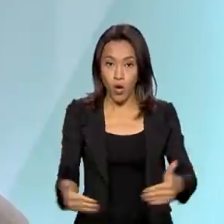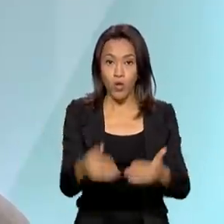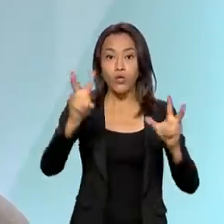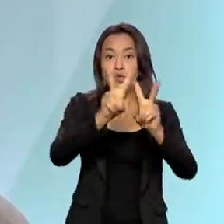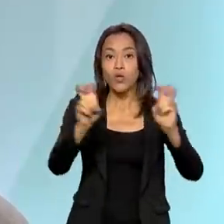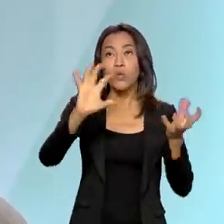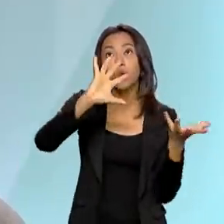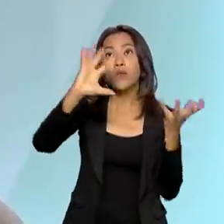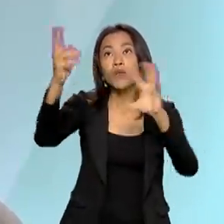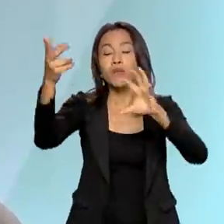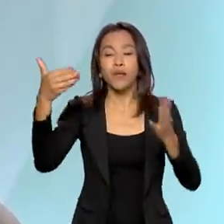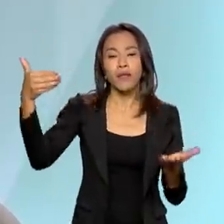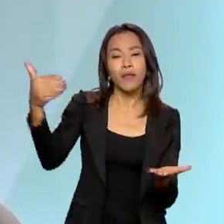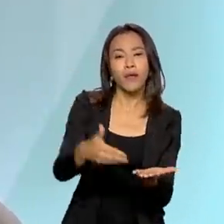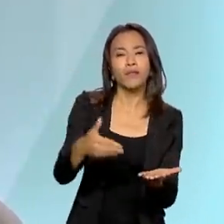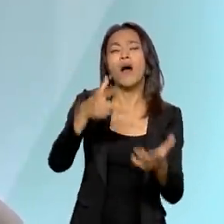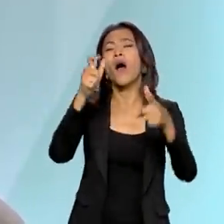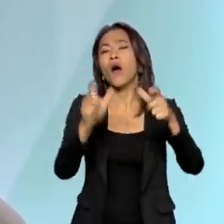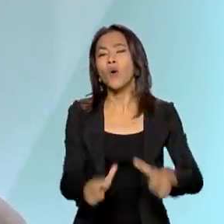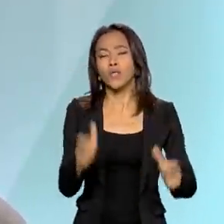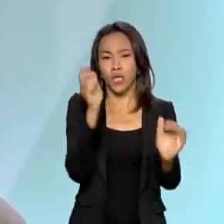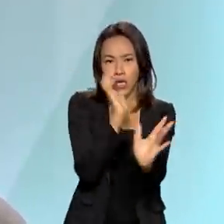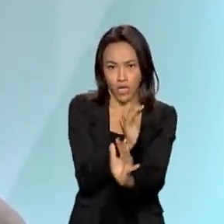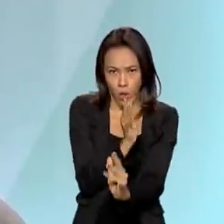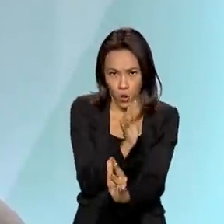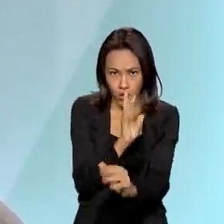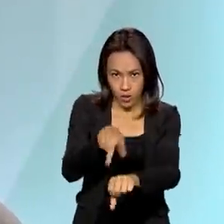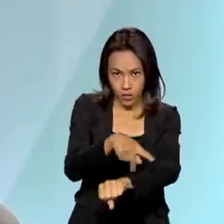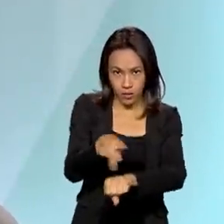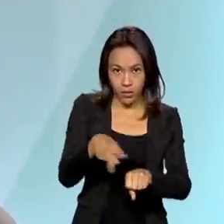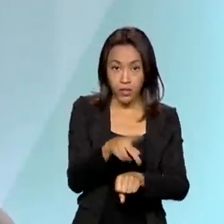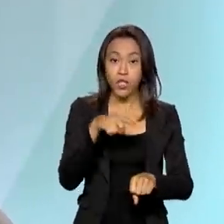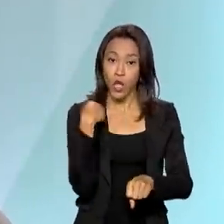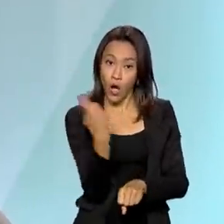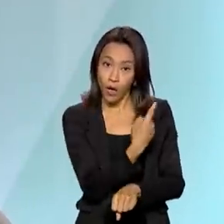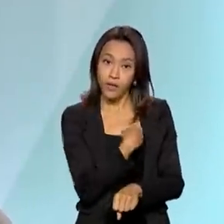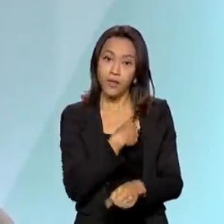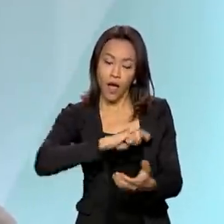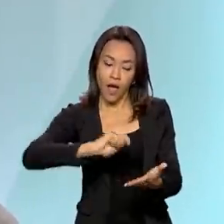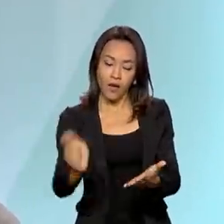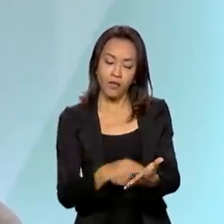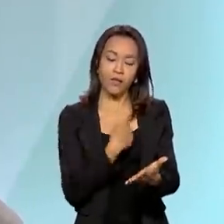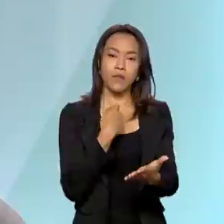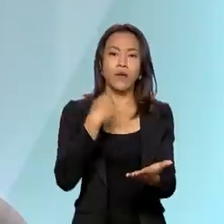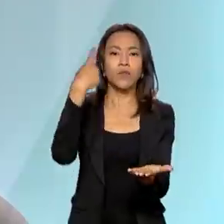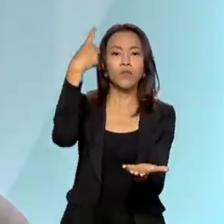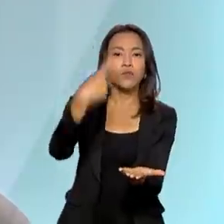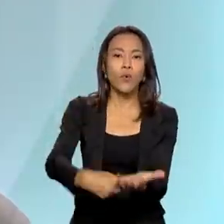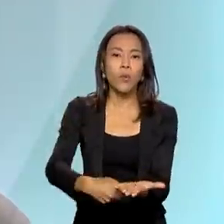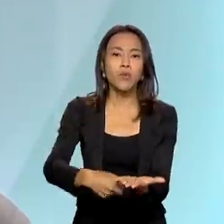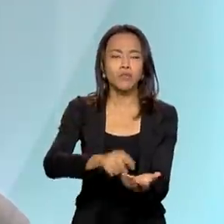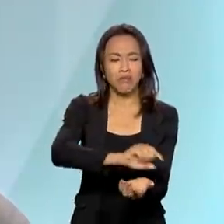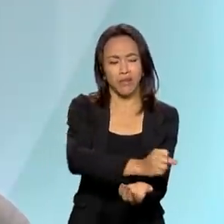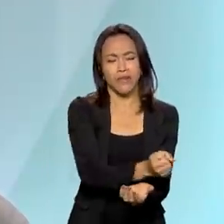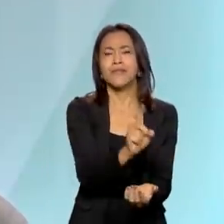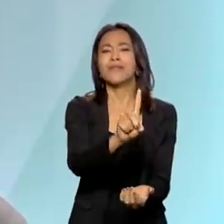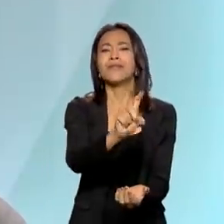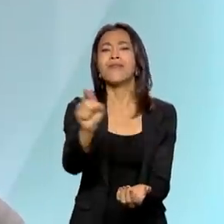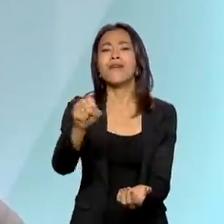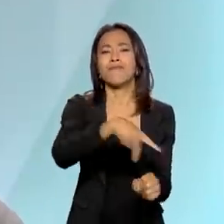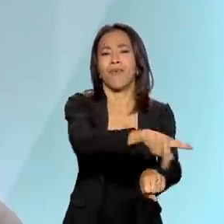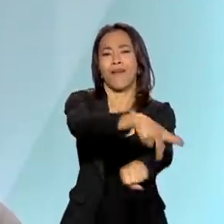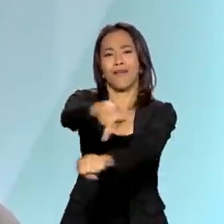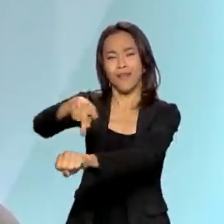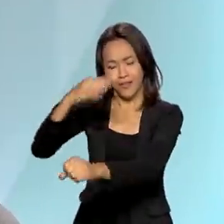clima, na Escócia, em Glasgow, nós assinamos um acordo em que mais de 100 países aderiram